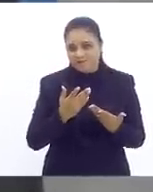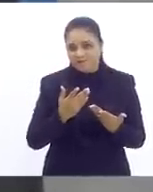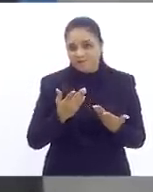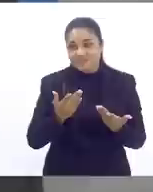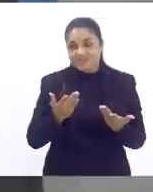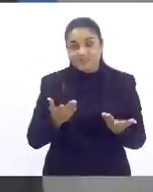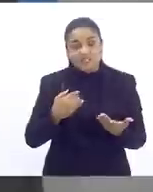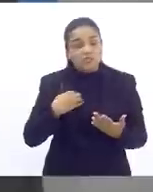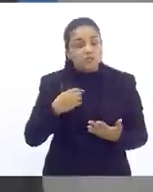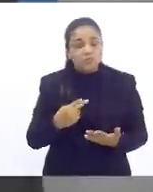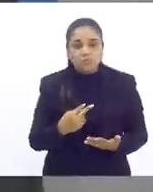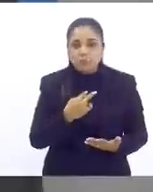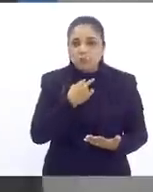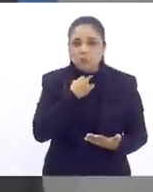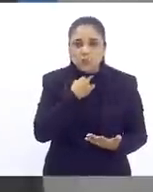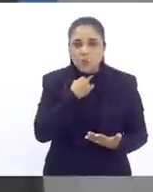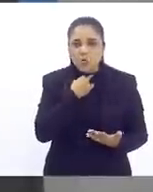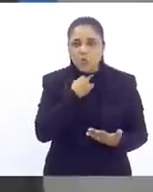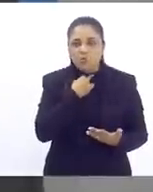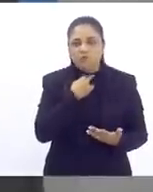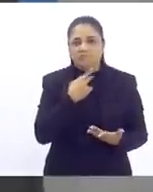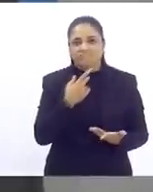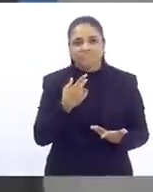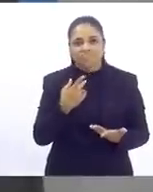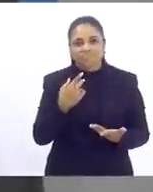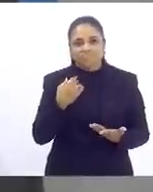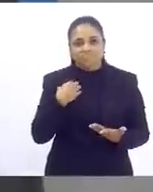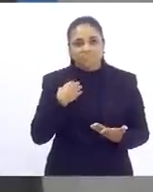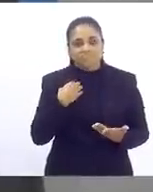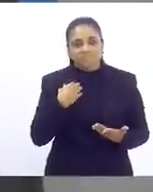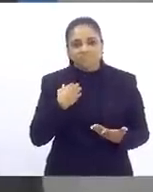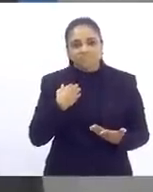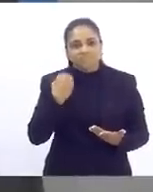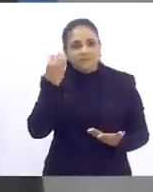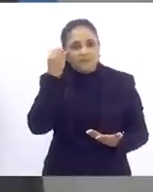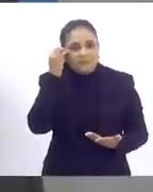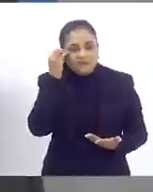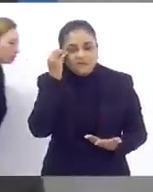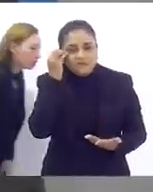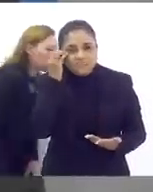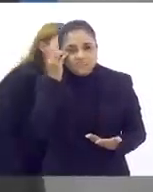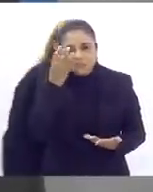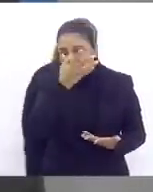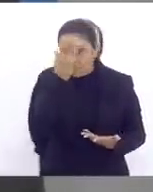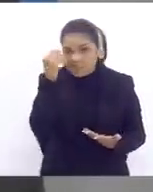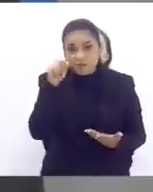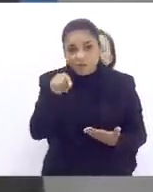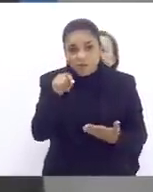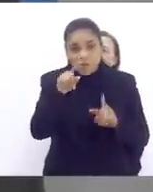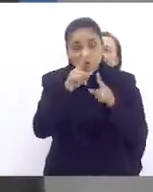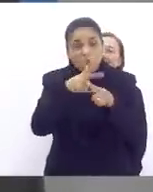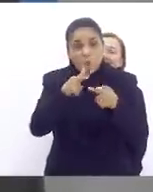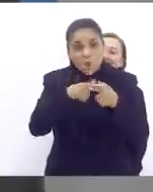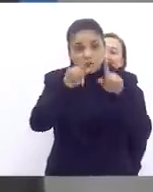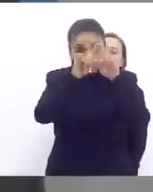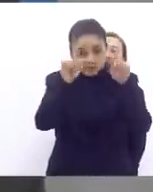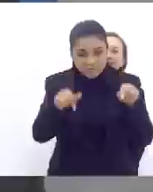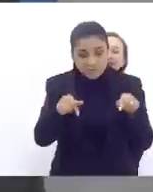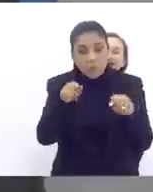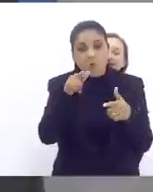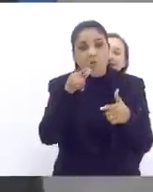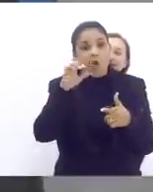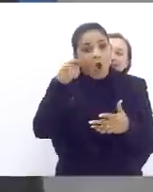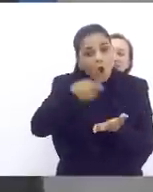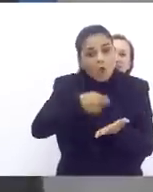de entender que o problema do Servidor é obrigação do Estado de resolver esse problema